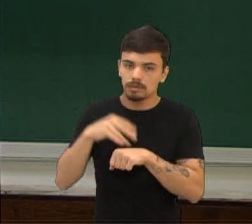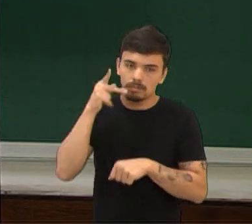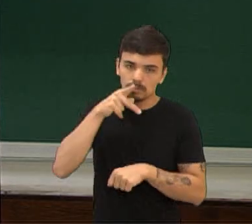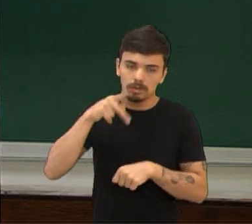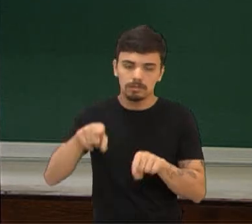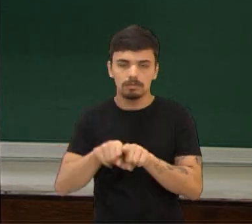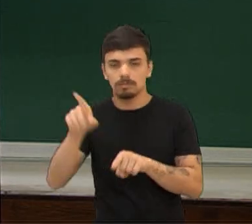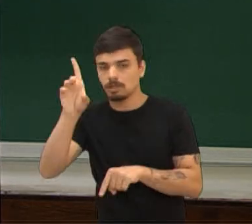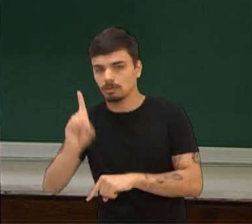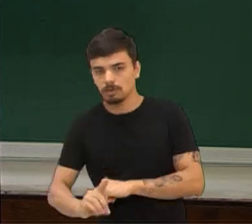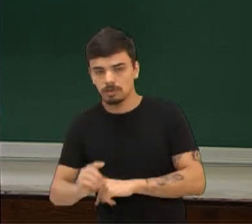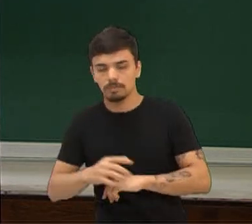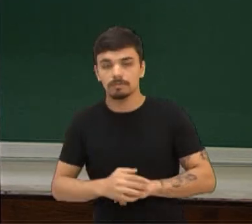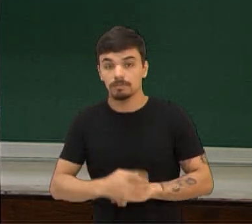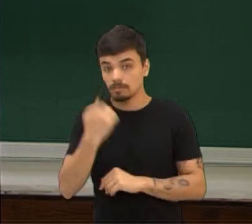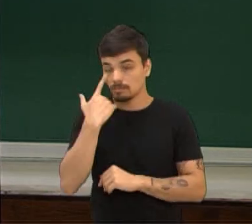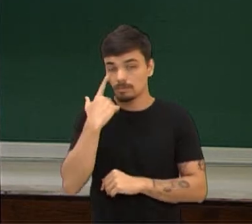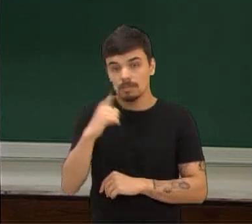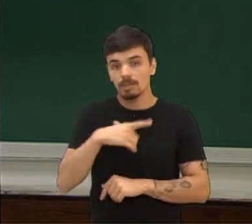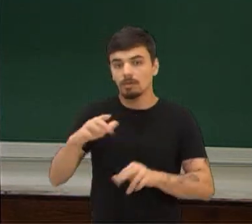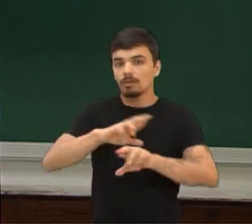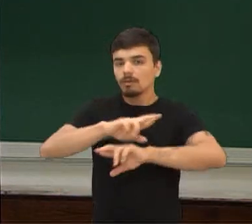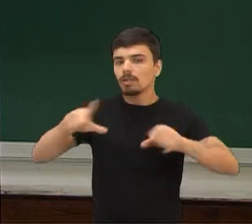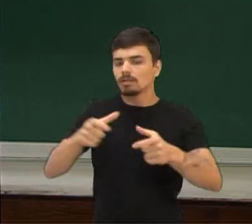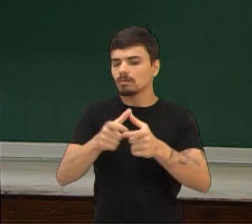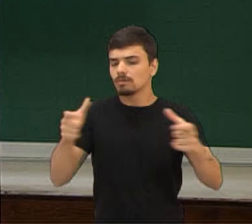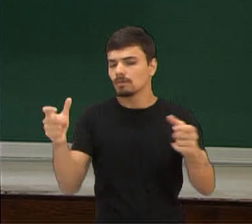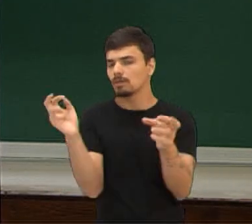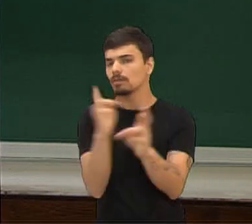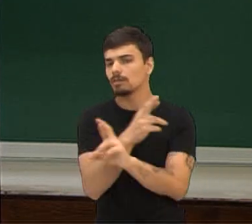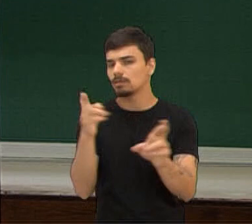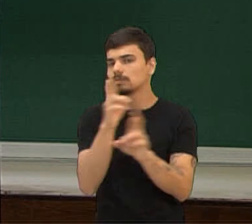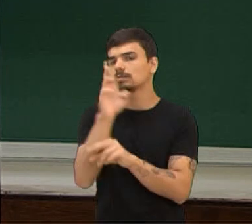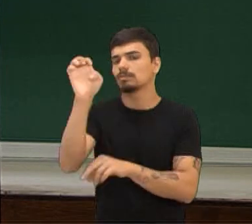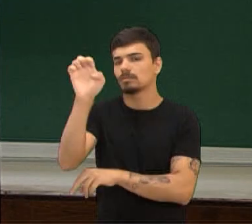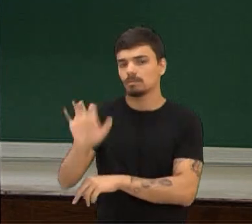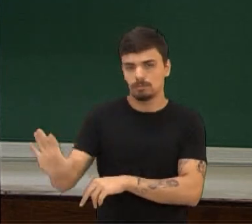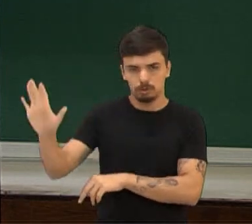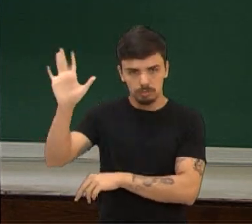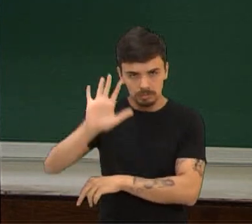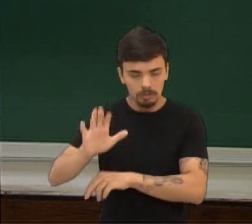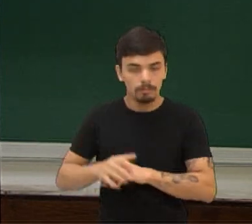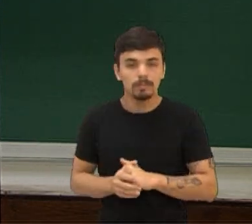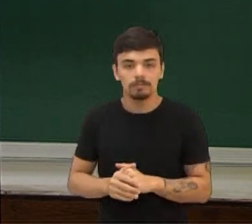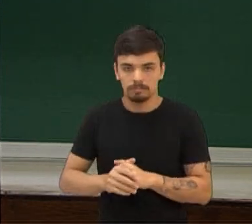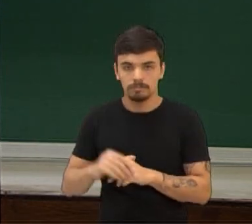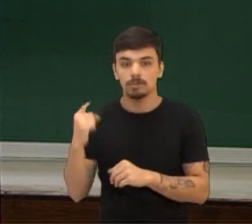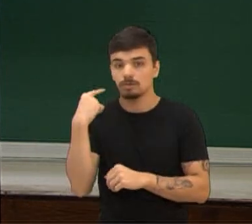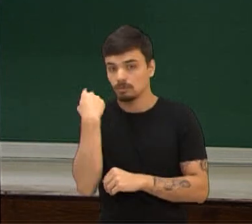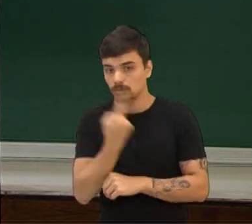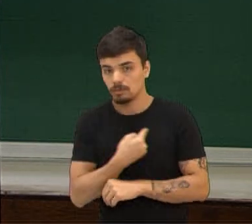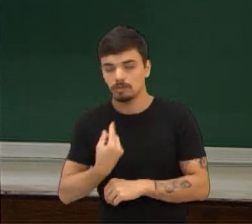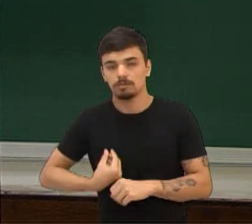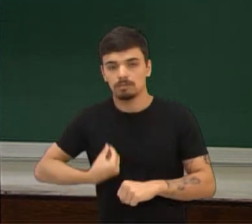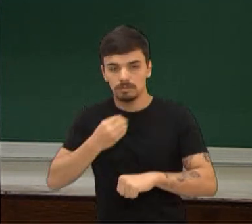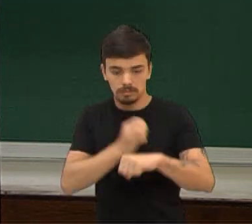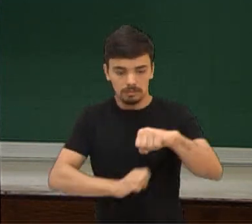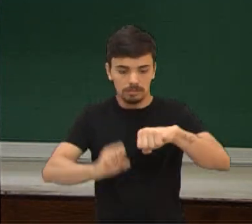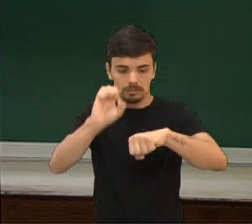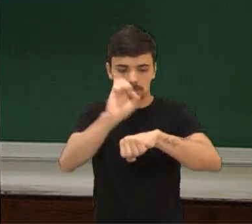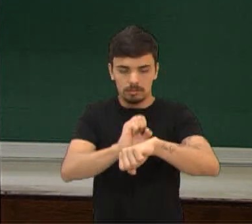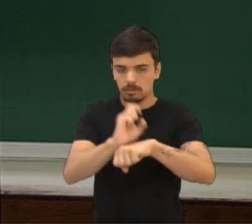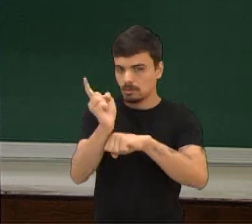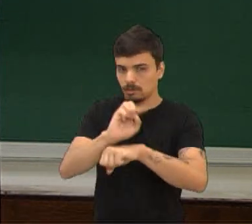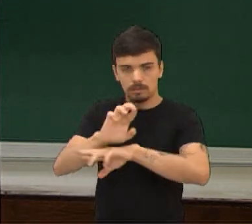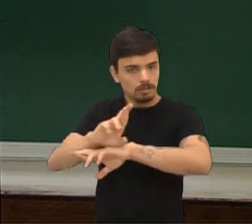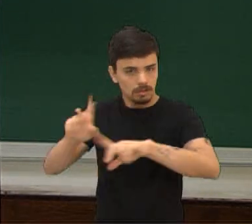Né? Então, a gente tem uma diferença muito grande também em relação à Europa nesse sentido. Né? Nós vivemos numa estadania e não numa